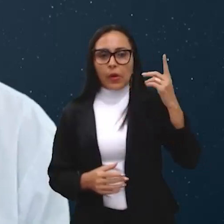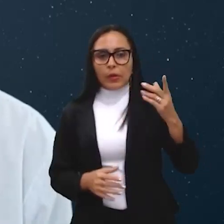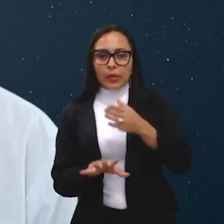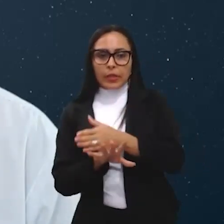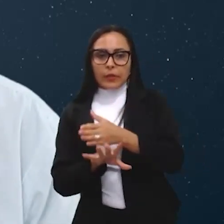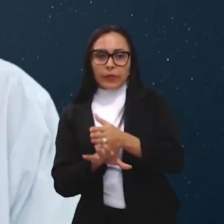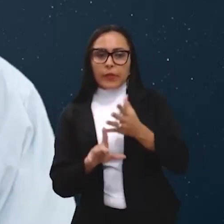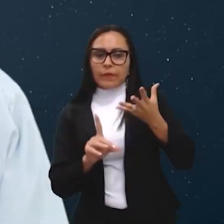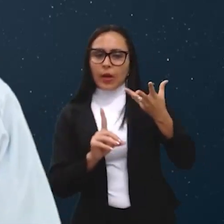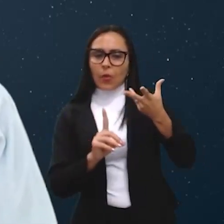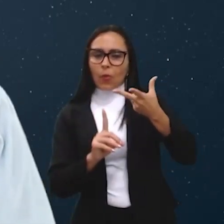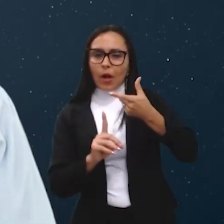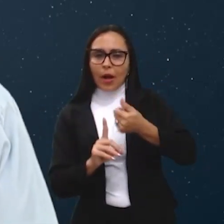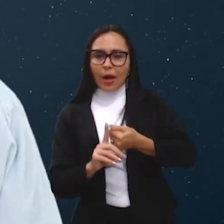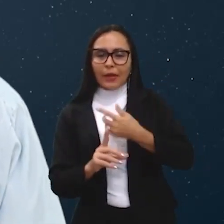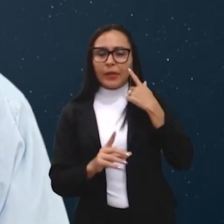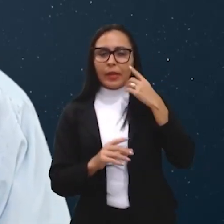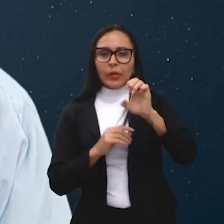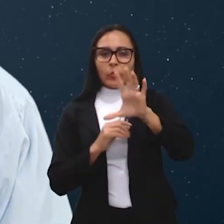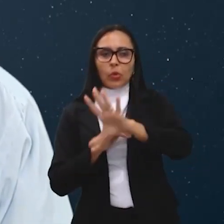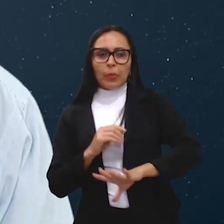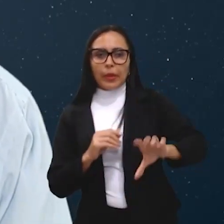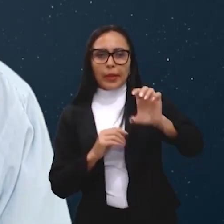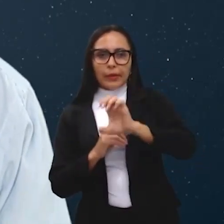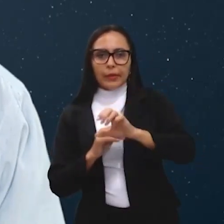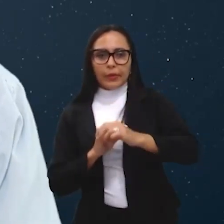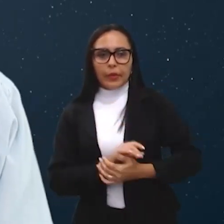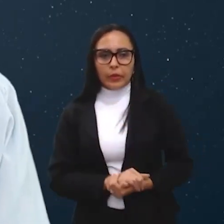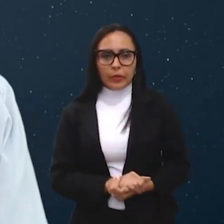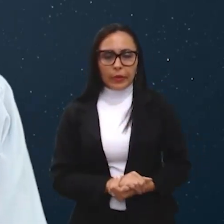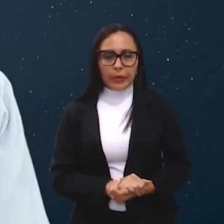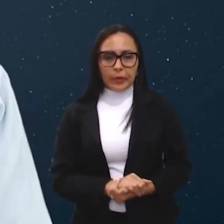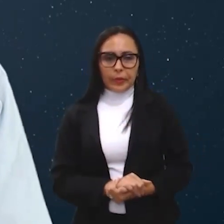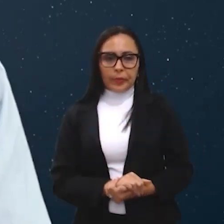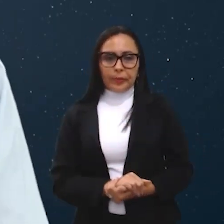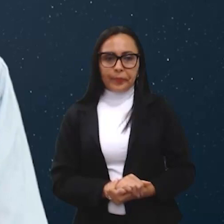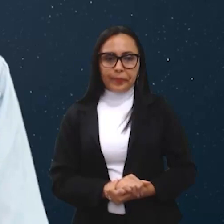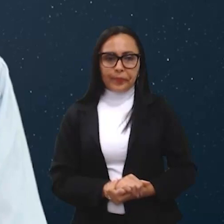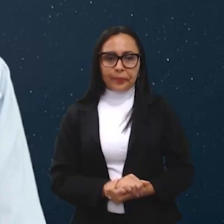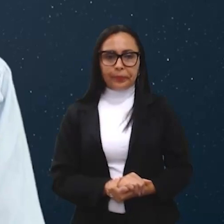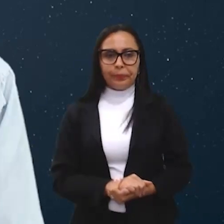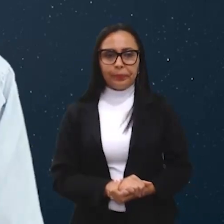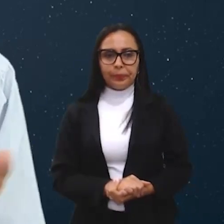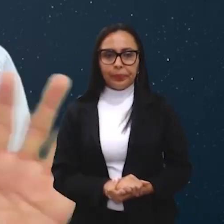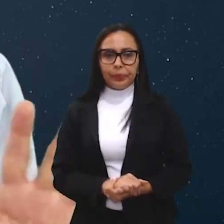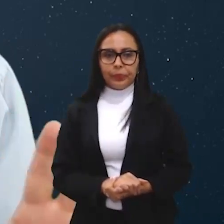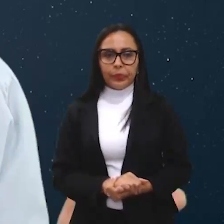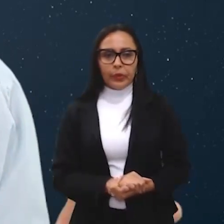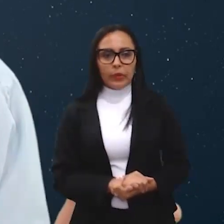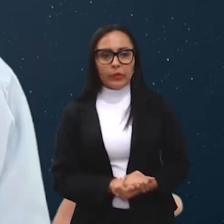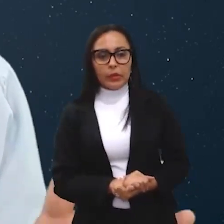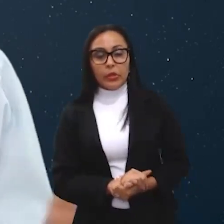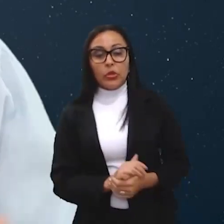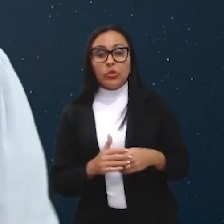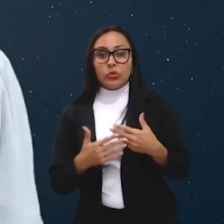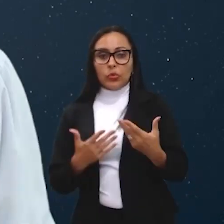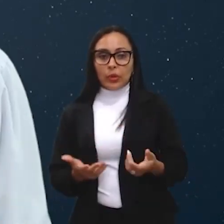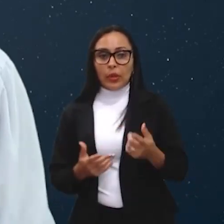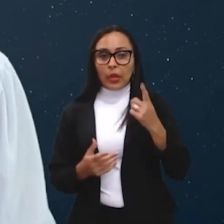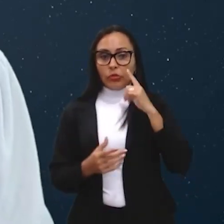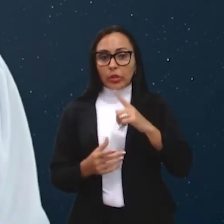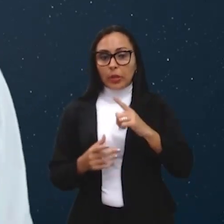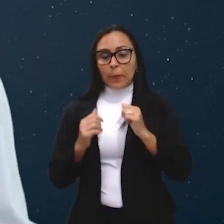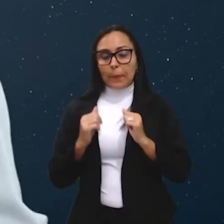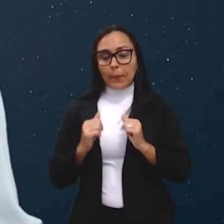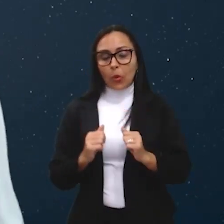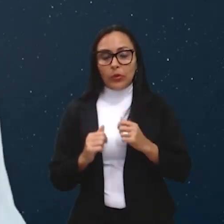a vanguarda europeia, tá certo? Então isso é o que, grosso modo, a gente pode